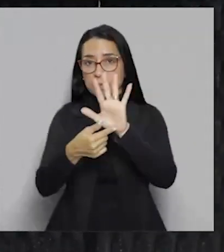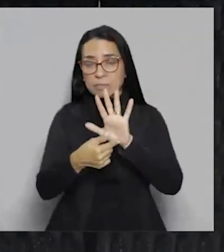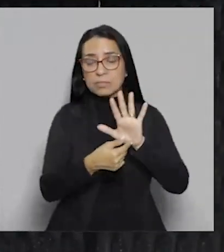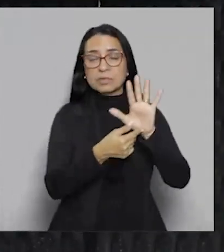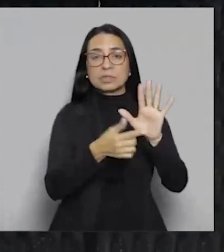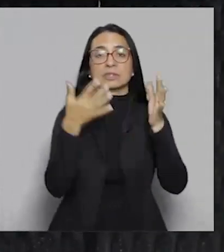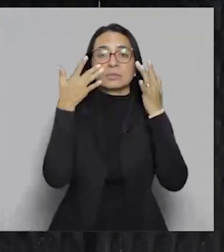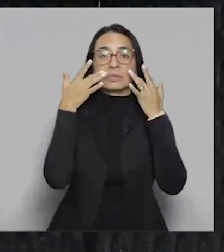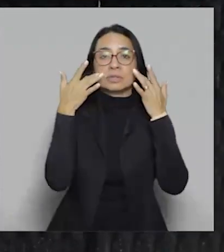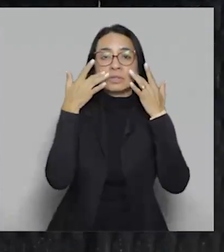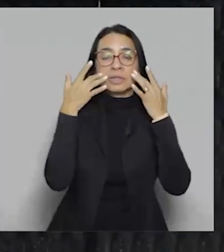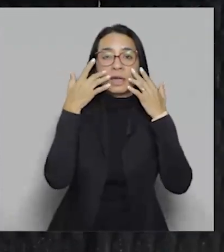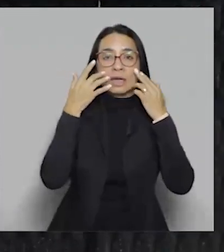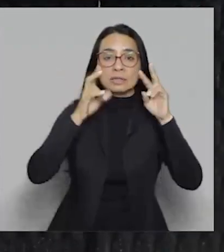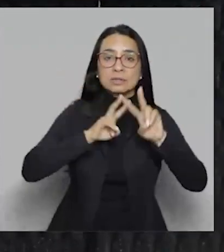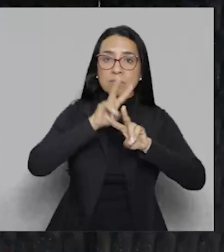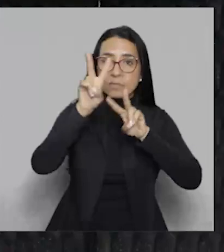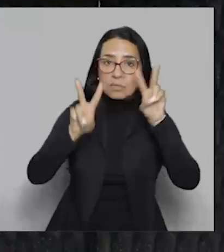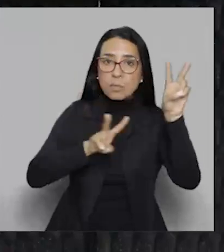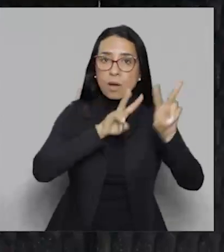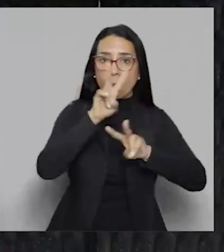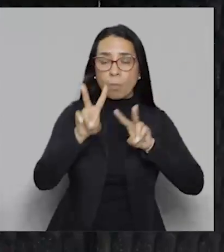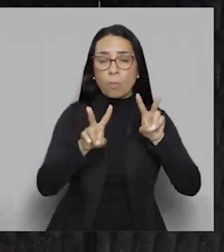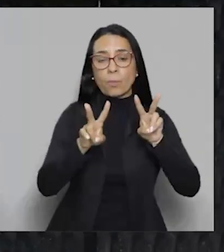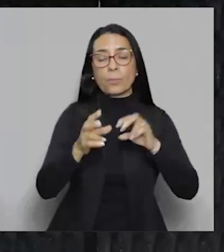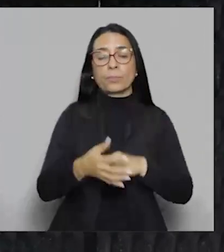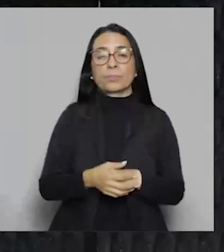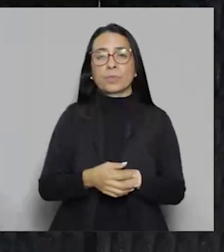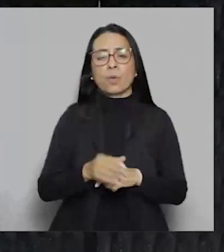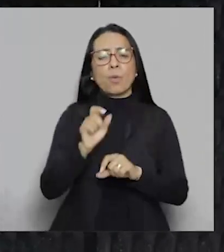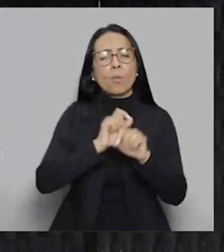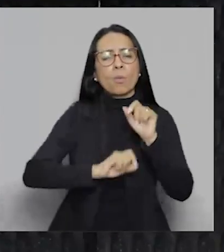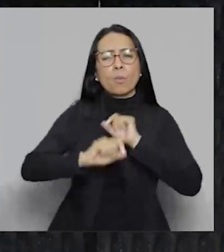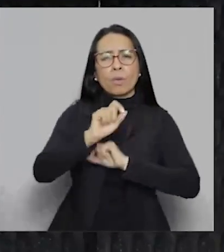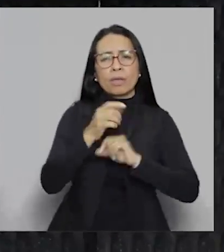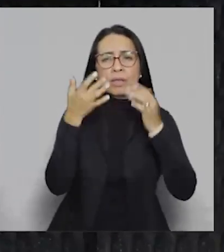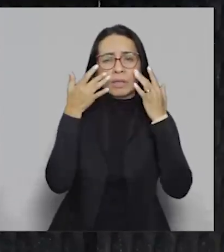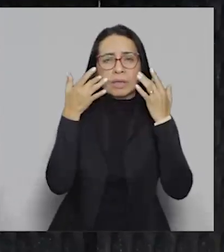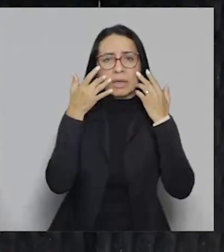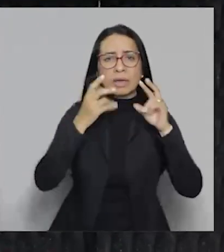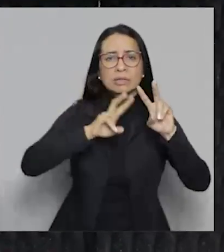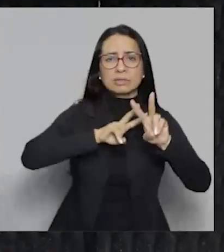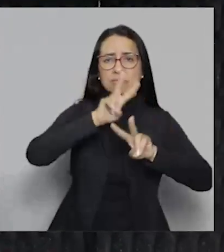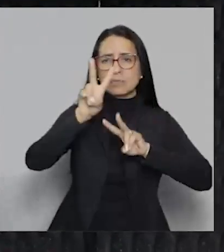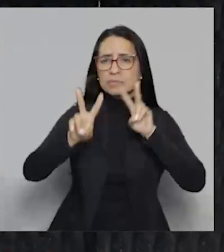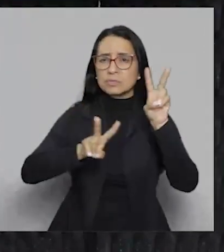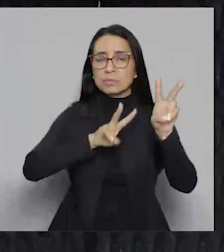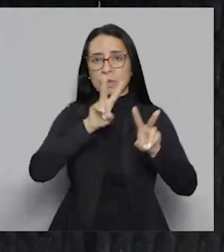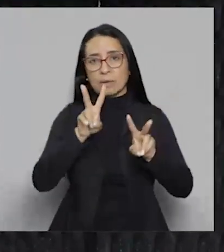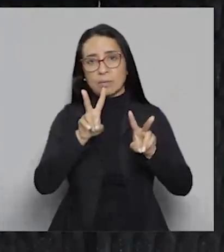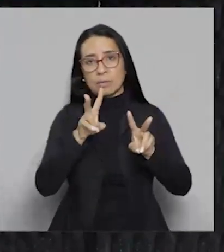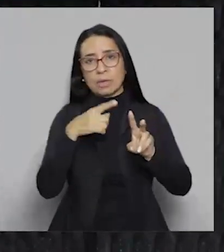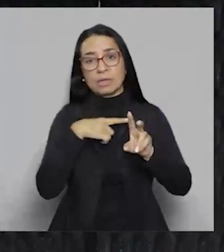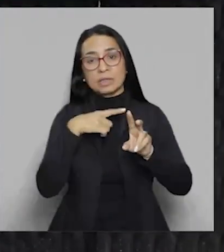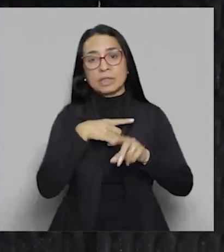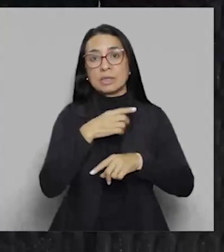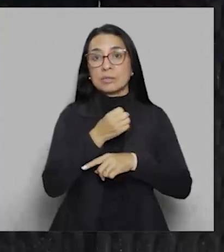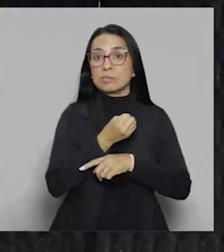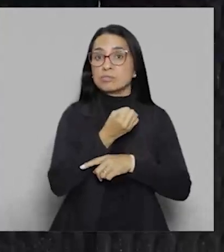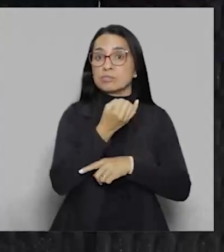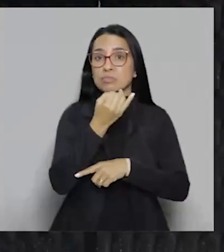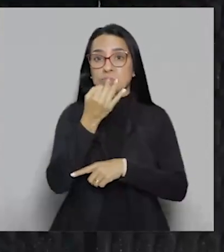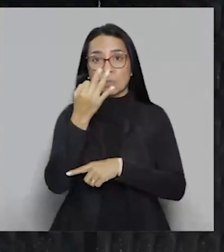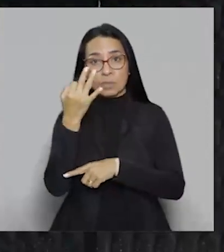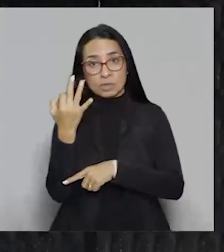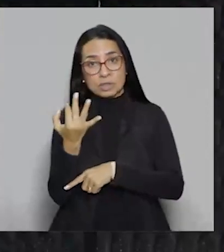a linguagem visual, certo? Linguagem visual. Para a gente entender isso, nós temos uma quantidade grande